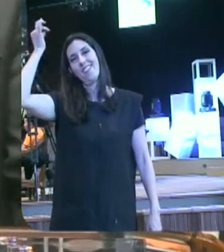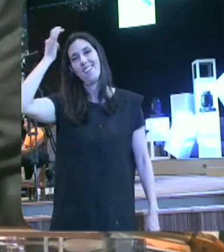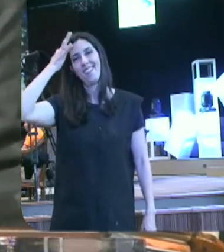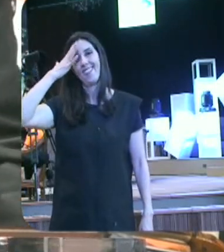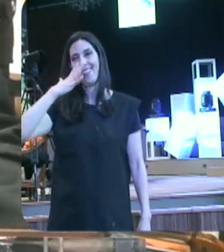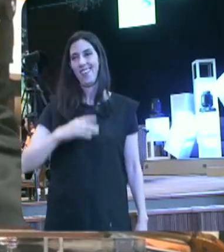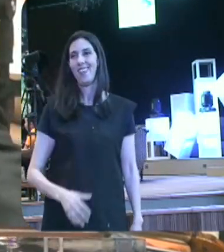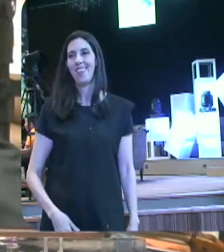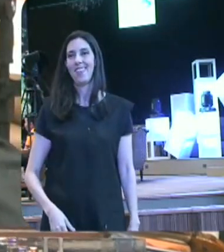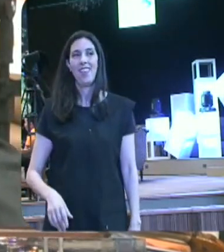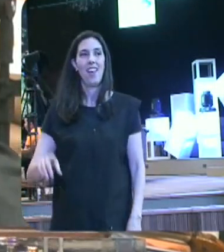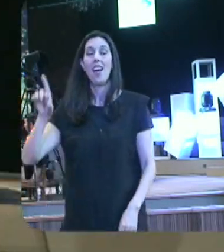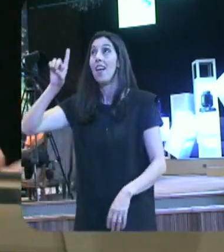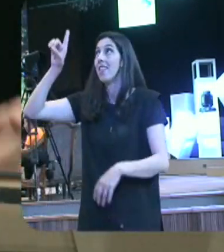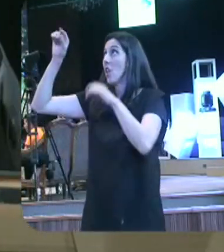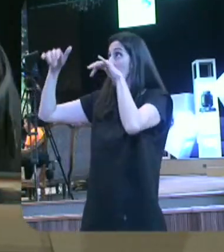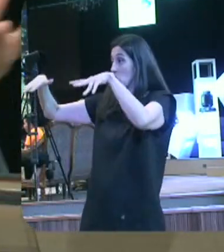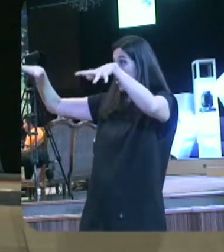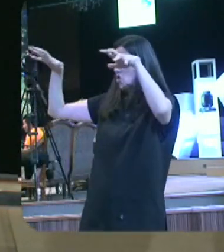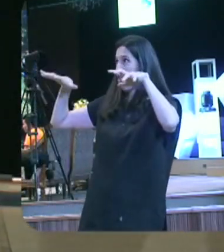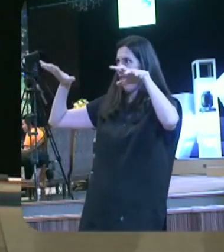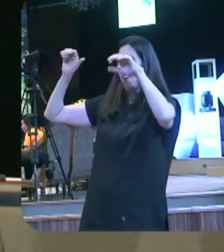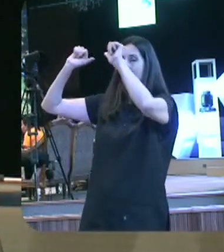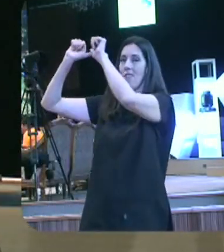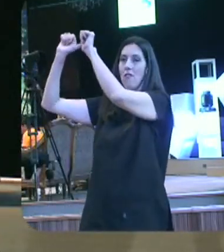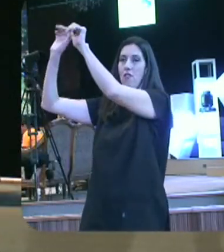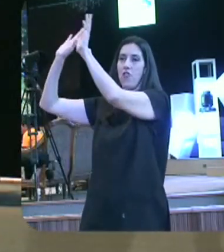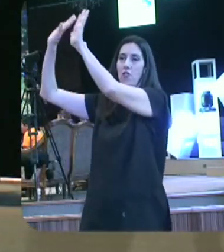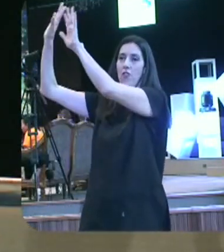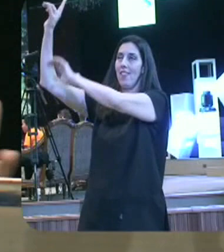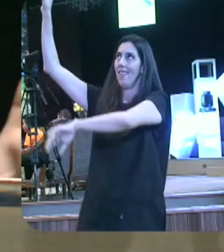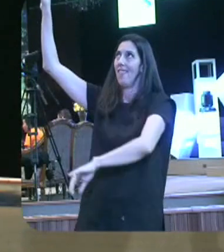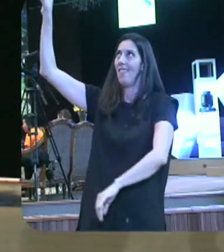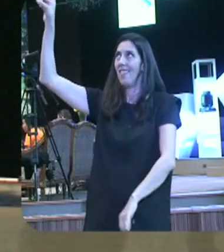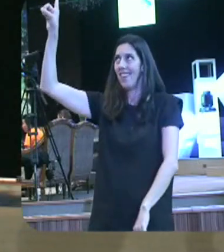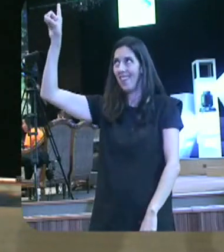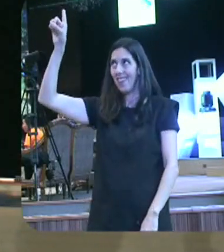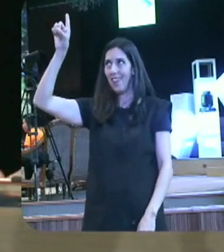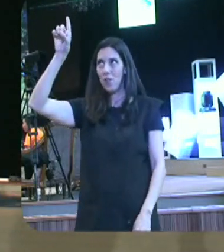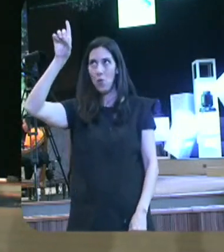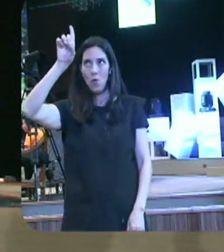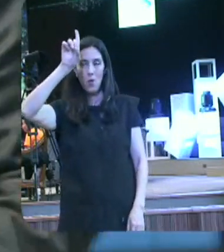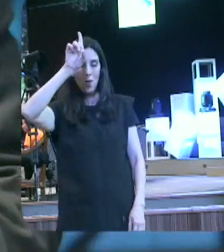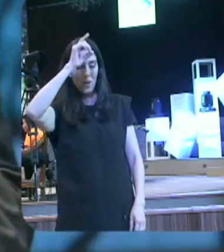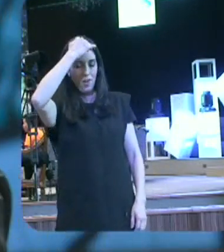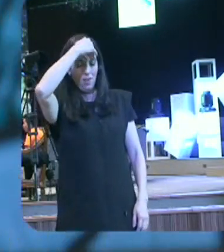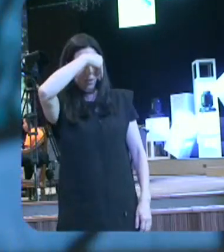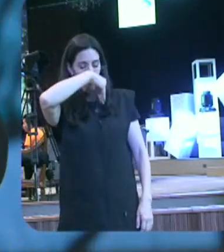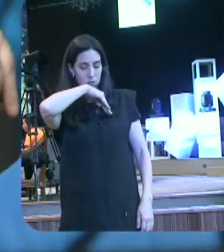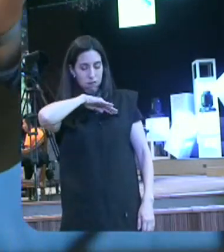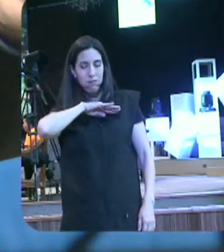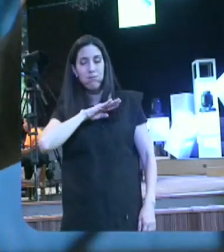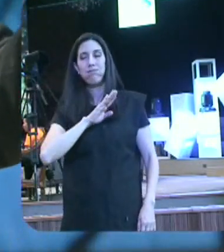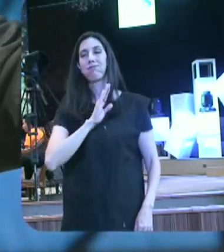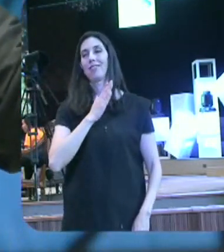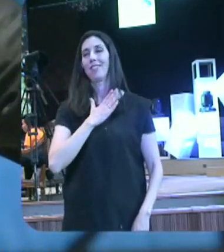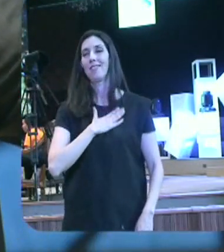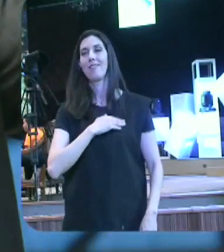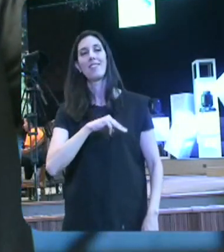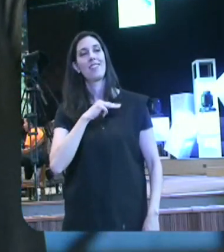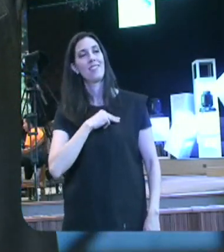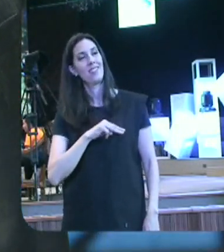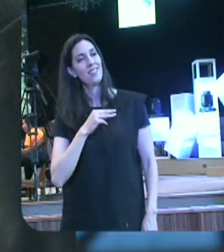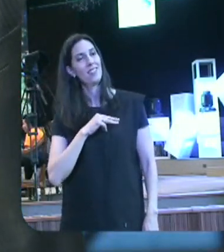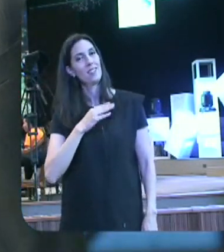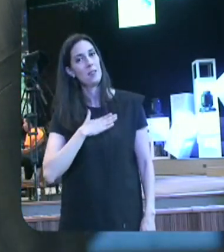Por isso, o grande desafio de Deus é que a gente seja como criança. E Jesus disse que se a gente não se